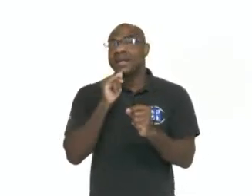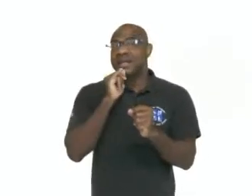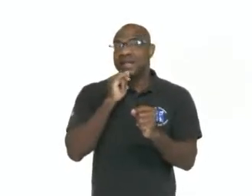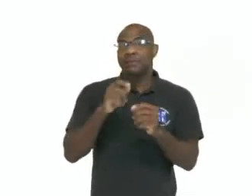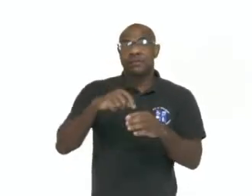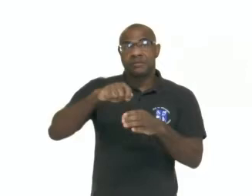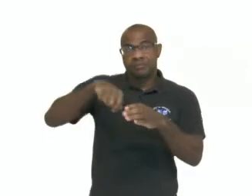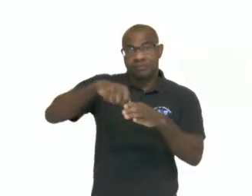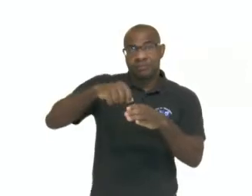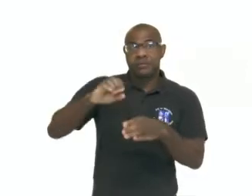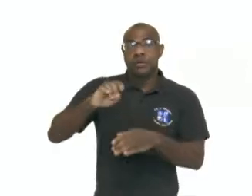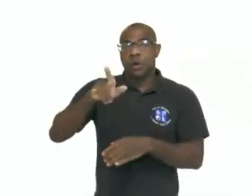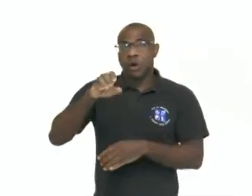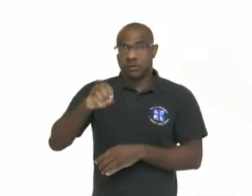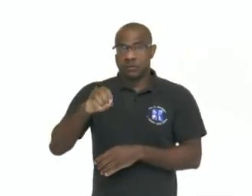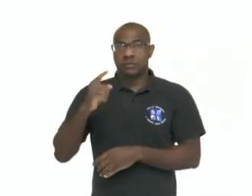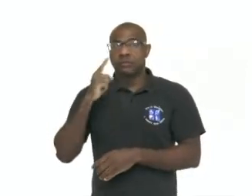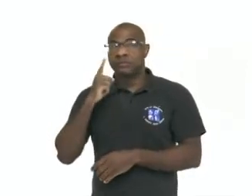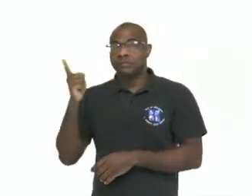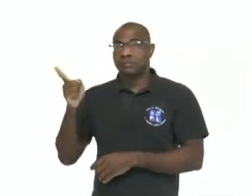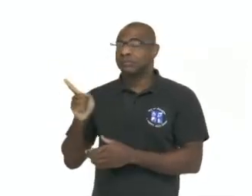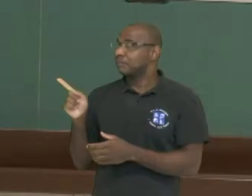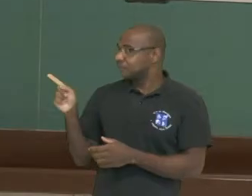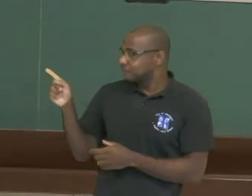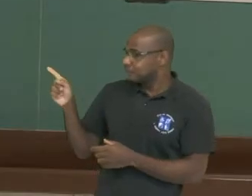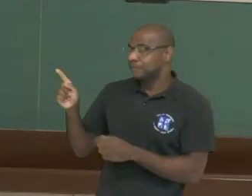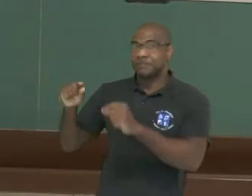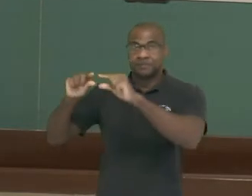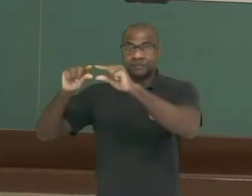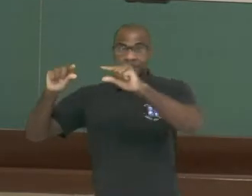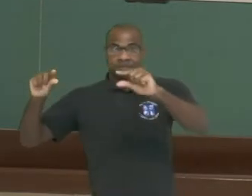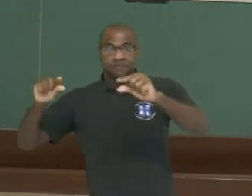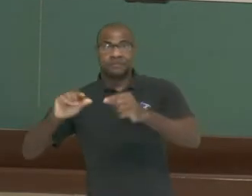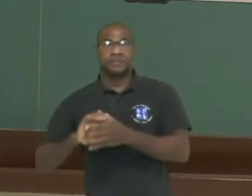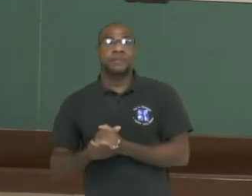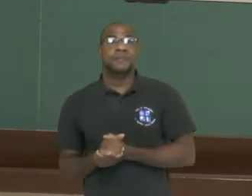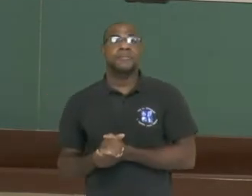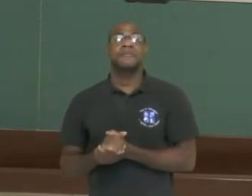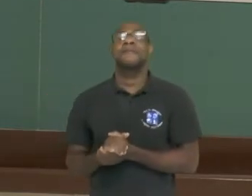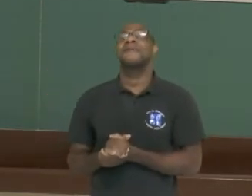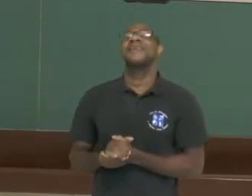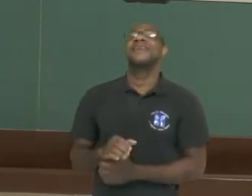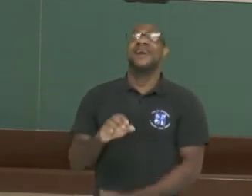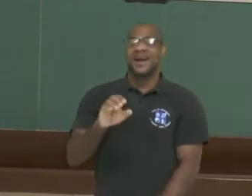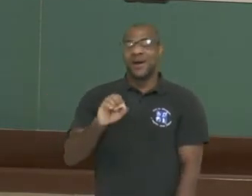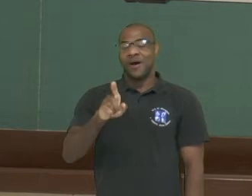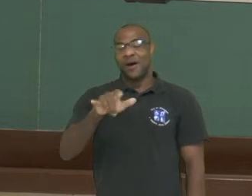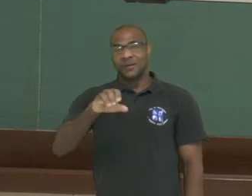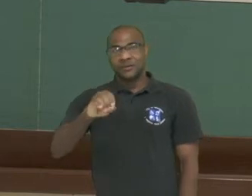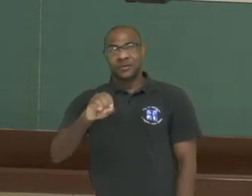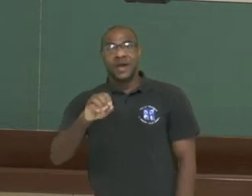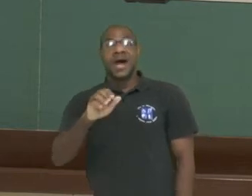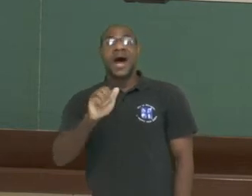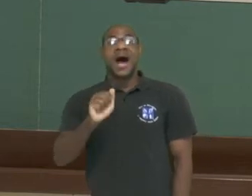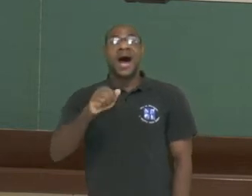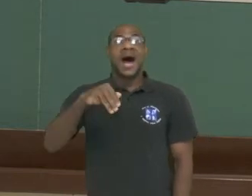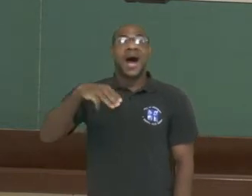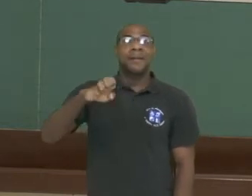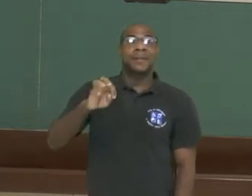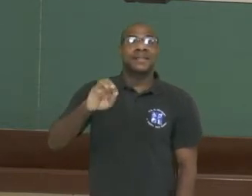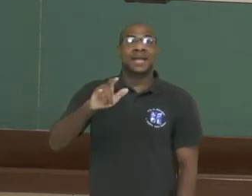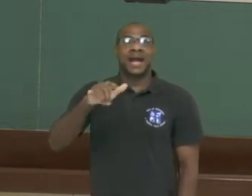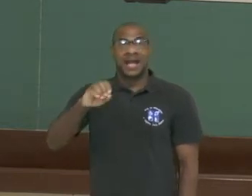CaO, MgO, K2O, entre outros. Os óxidos ametálicos ou chamados